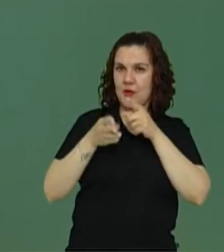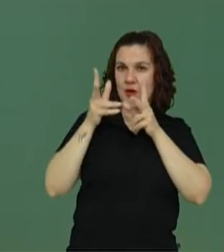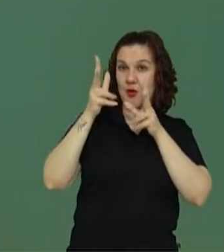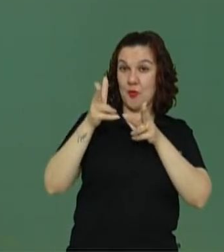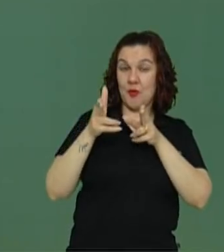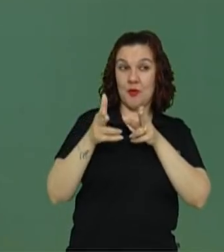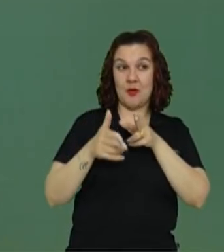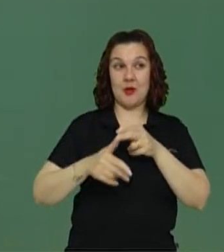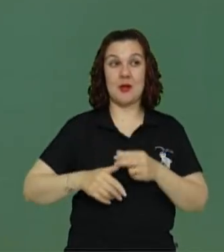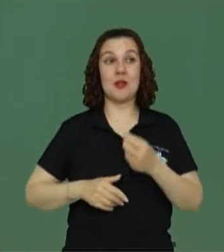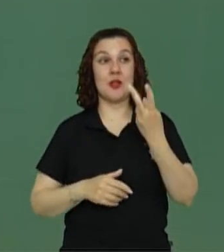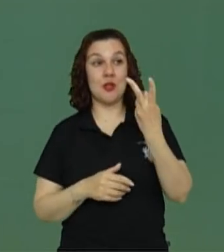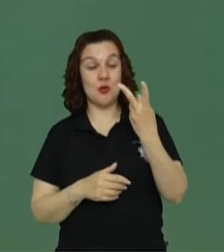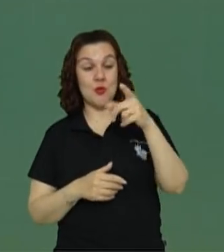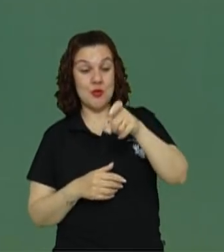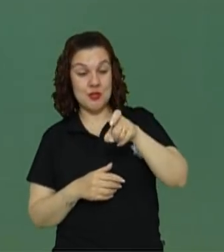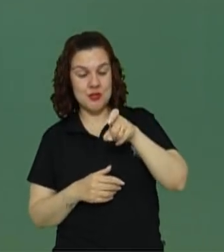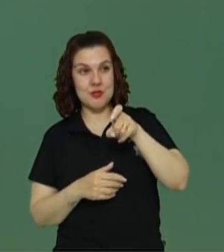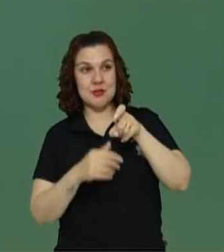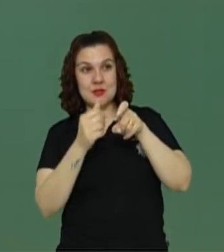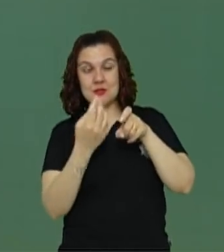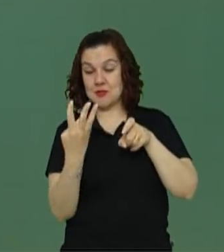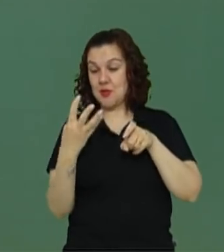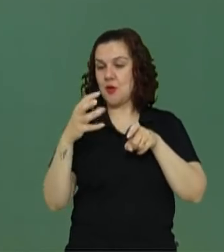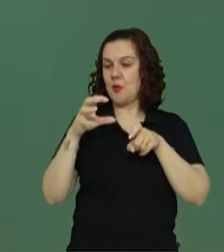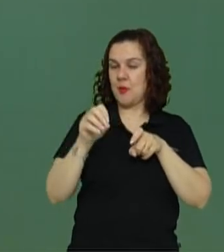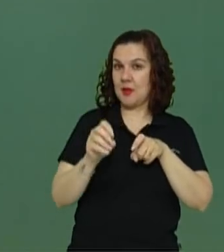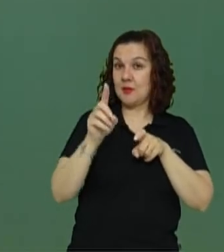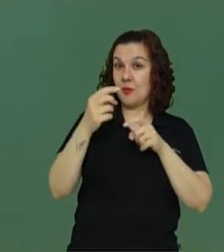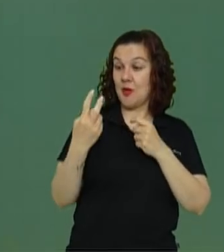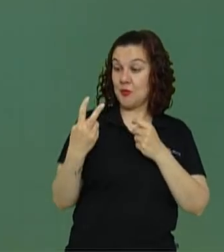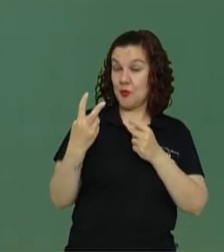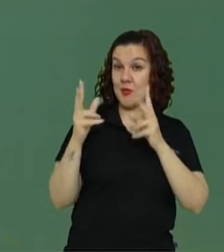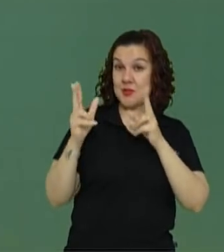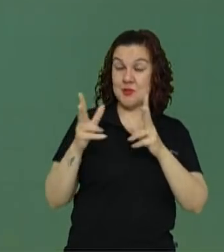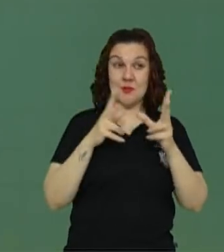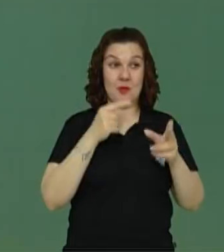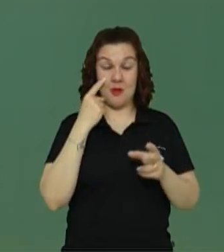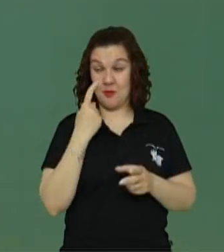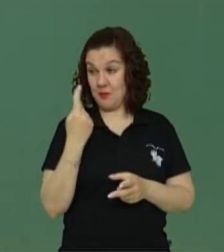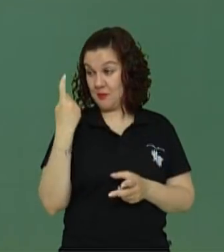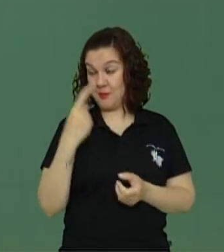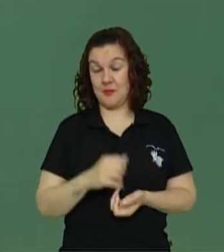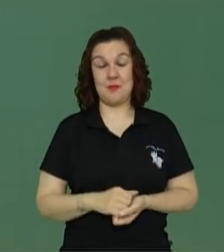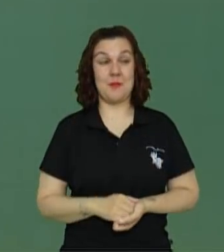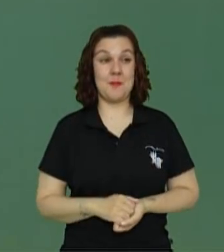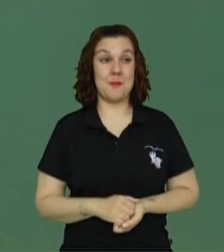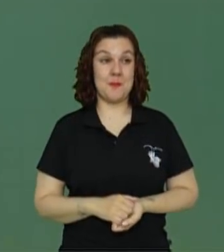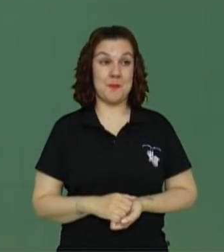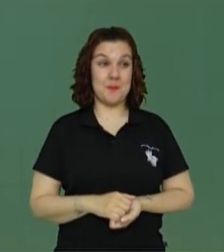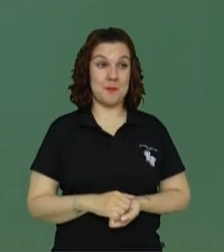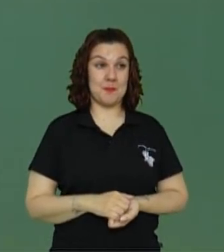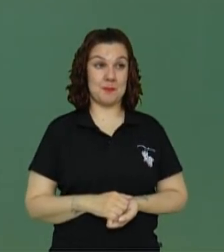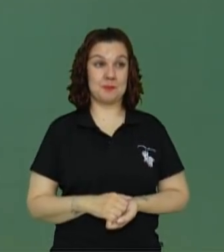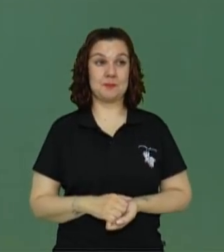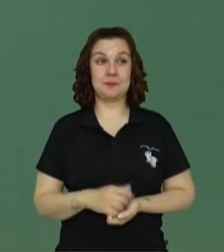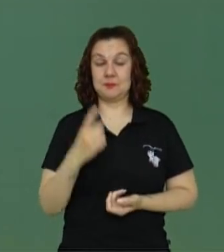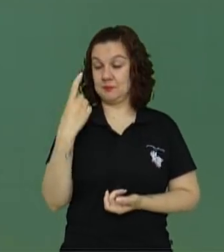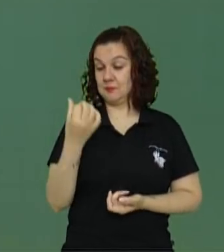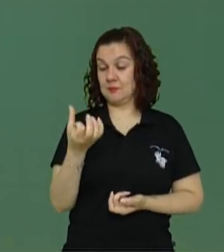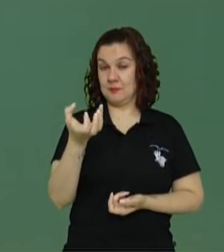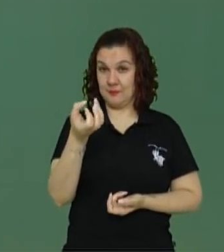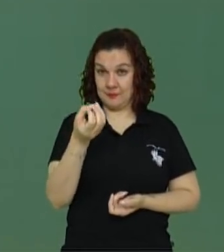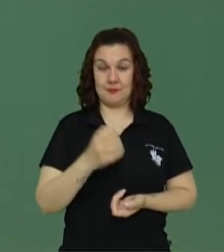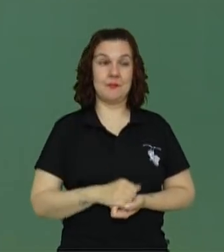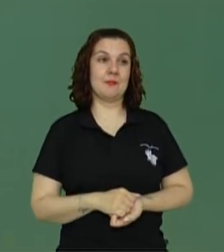Ó? 2x e 40. Você pode usar o 2 como fator comum. Olha só. X sobre